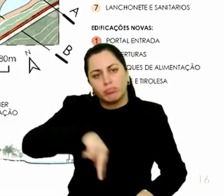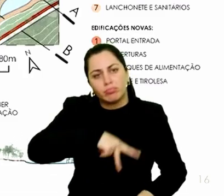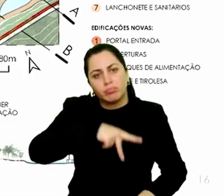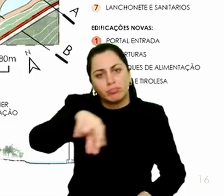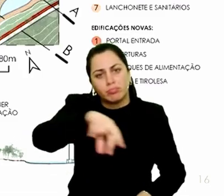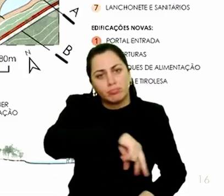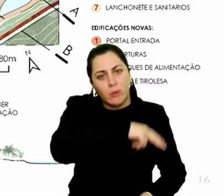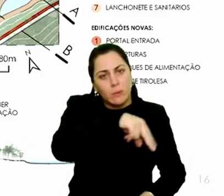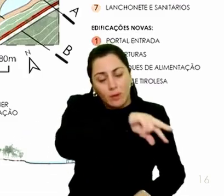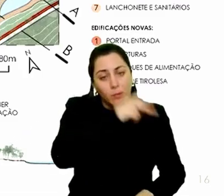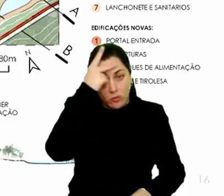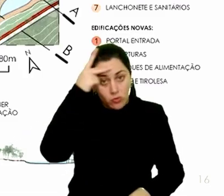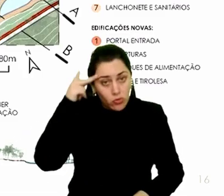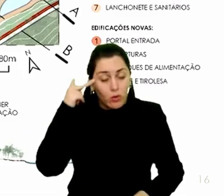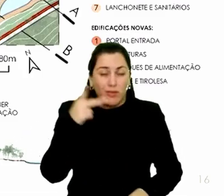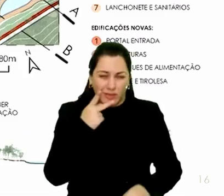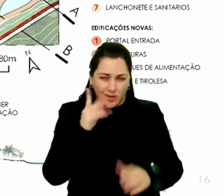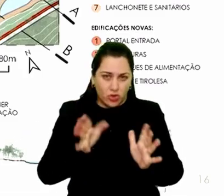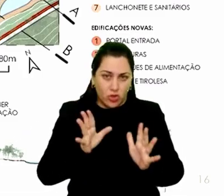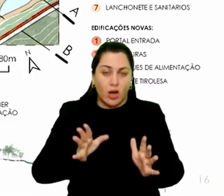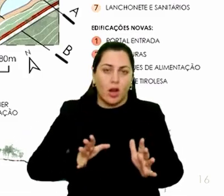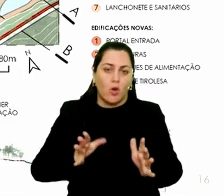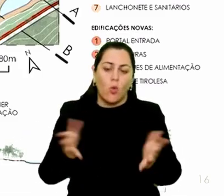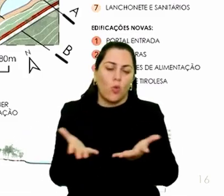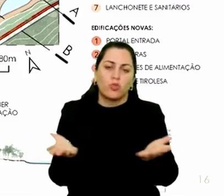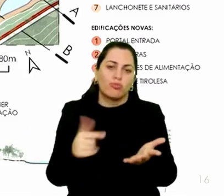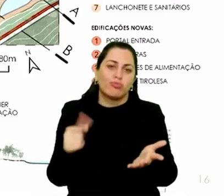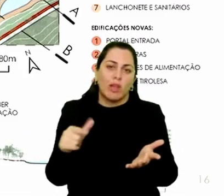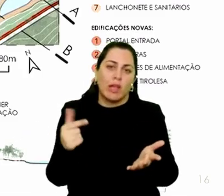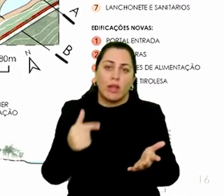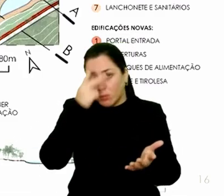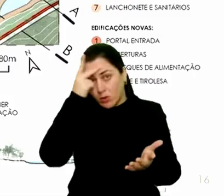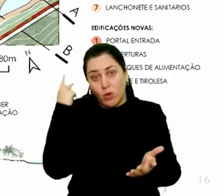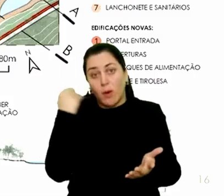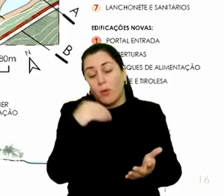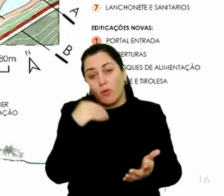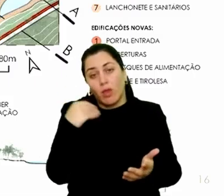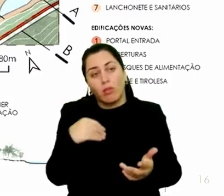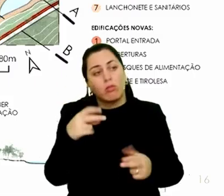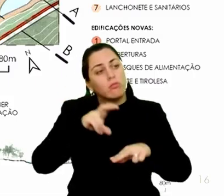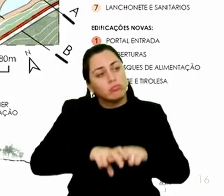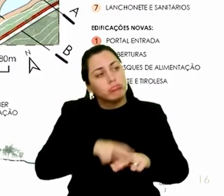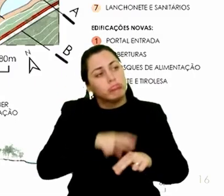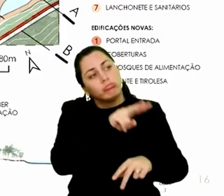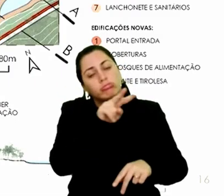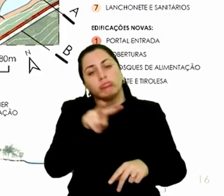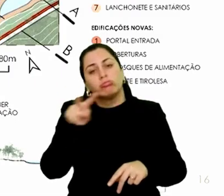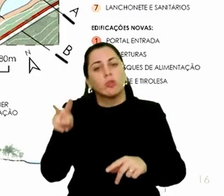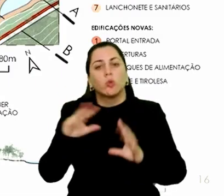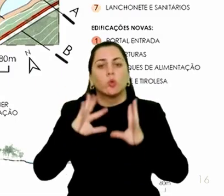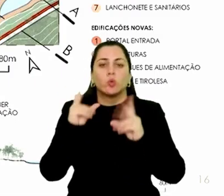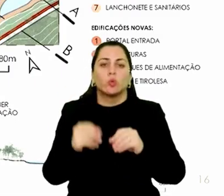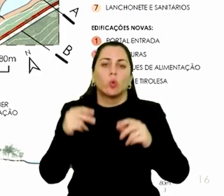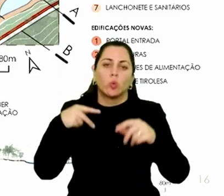de forma que a pessoa, como eu falei, que não acontece hoje, a pessoa pudesse aproveitar e desfrutar do parque ao longo de todo o